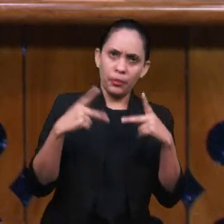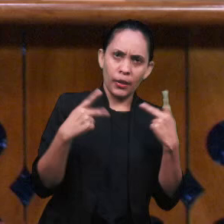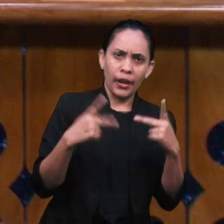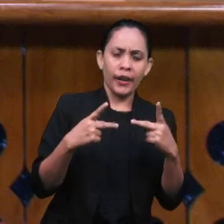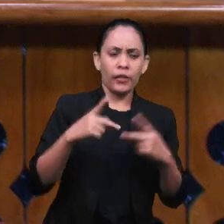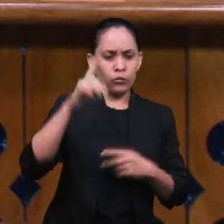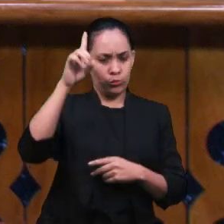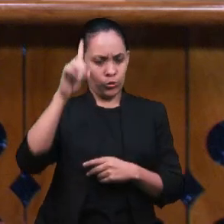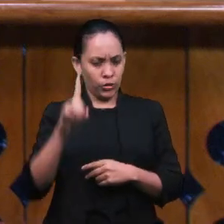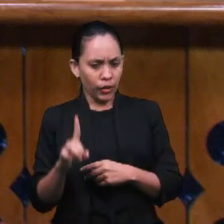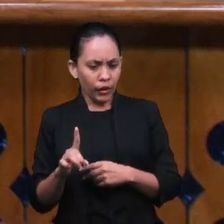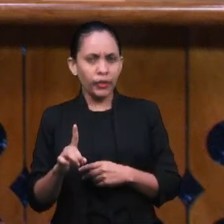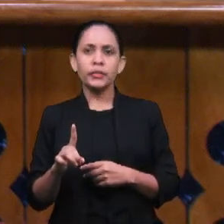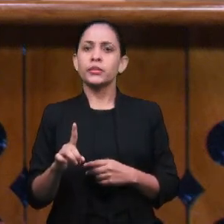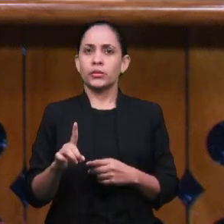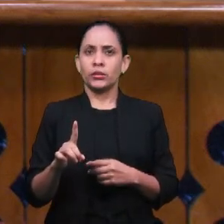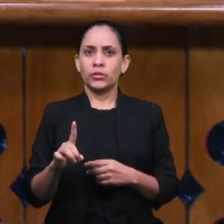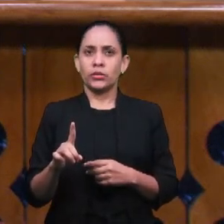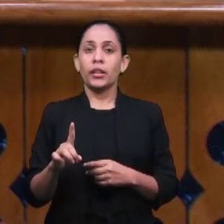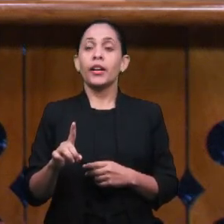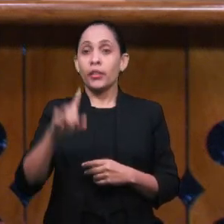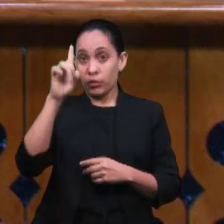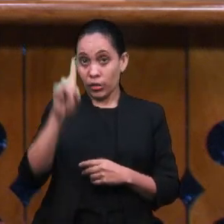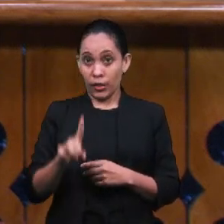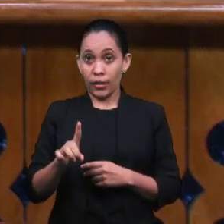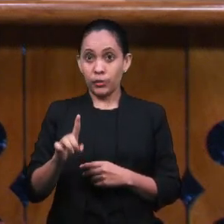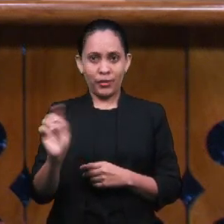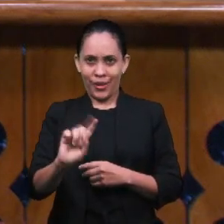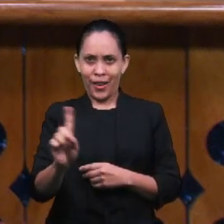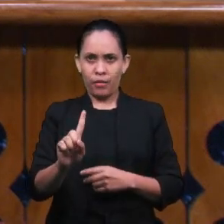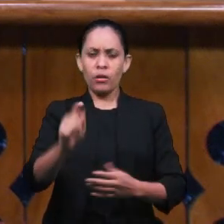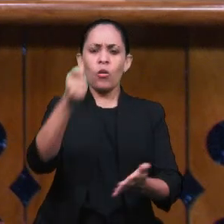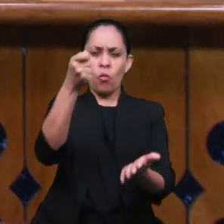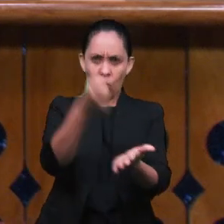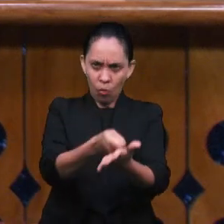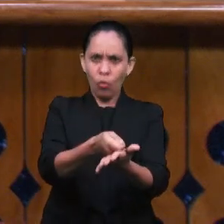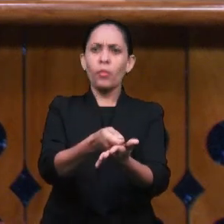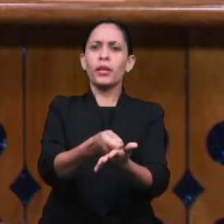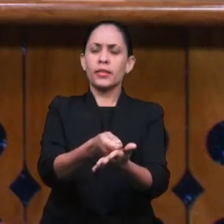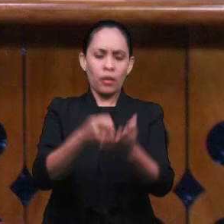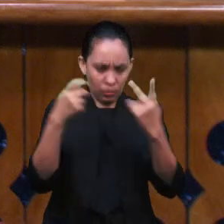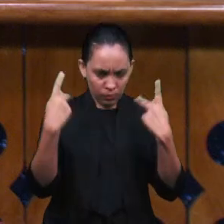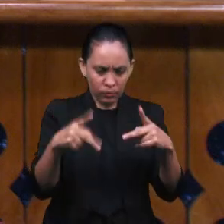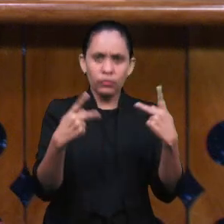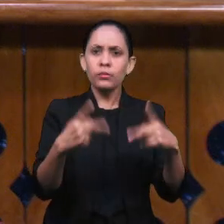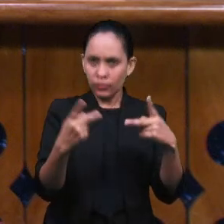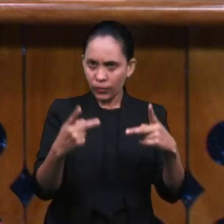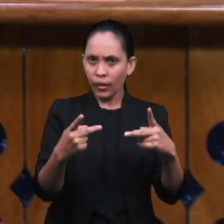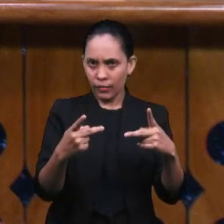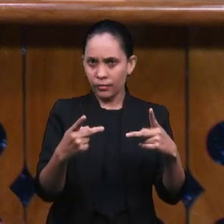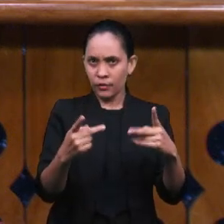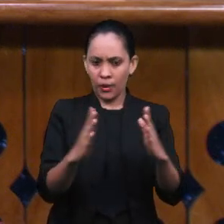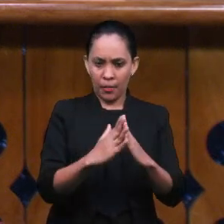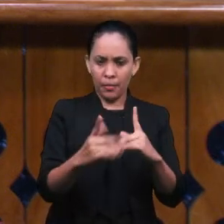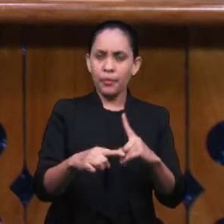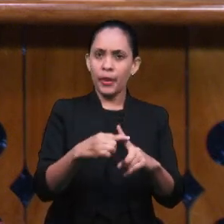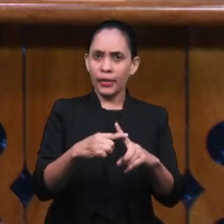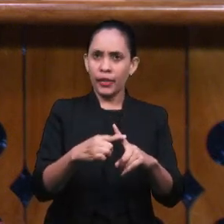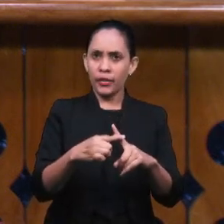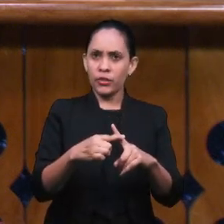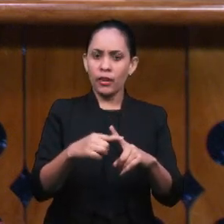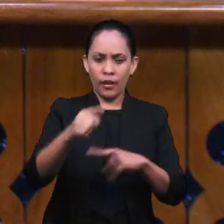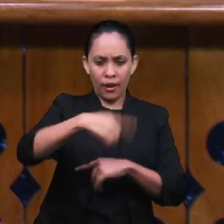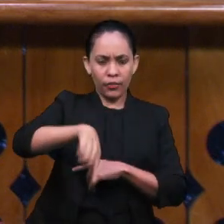direito dele, não é direito, não é obrigação, dizer coisas que são necessárias para a sua igreja, é levar a igreja